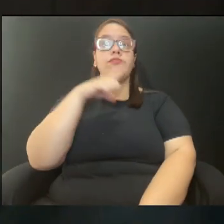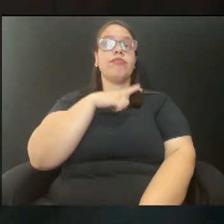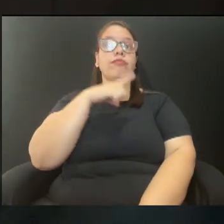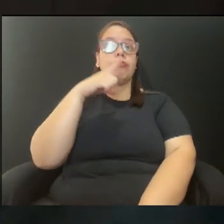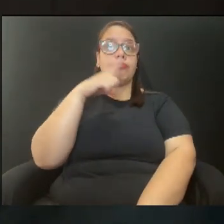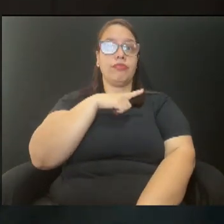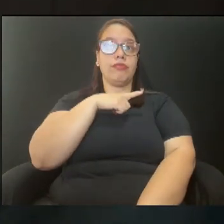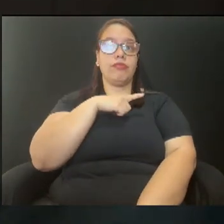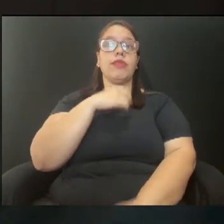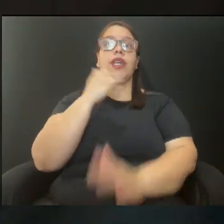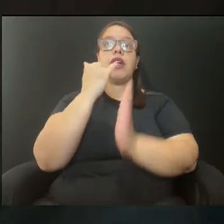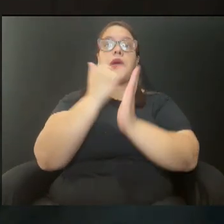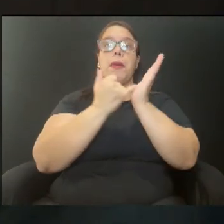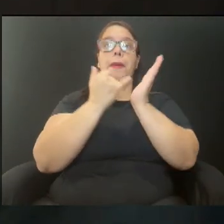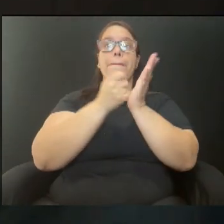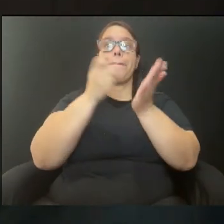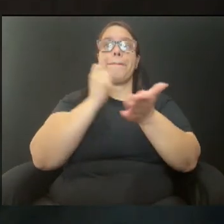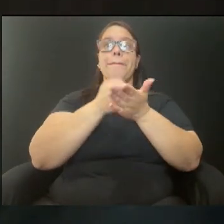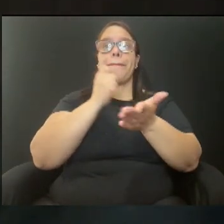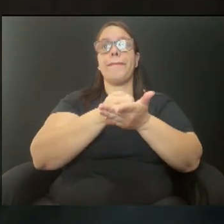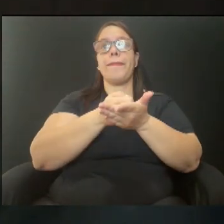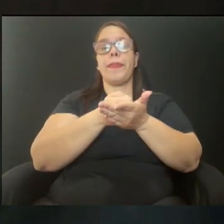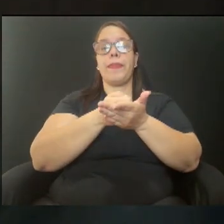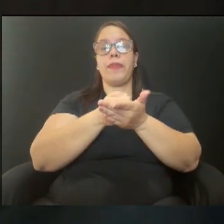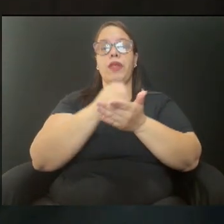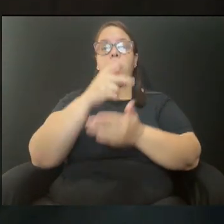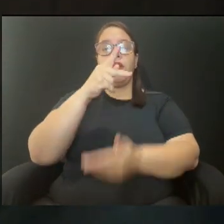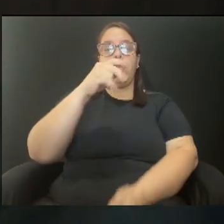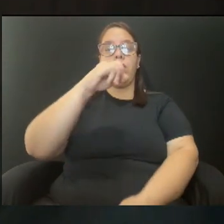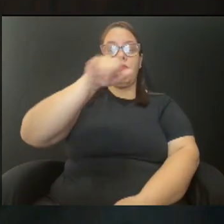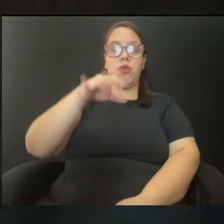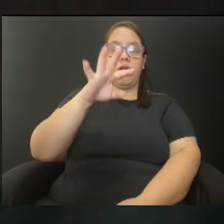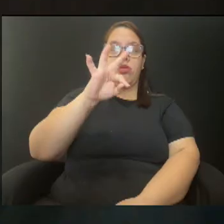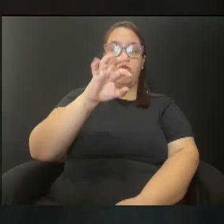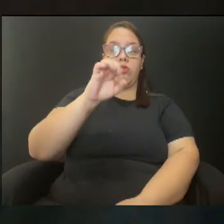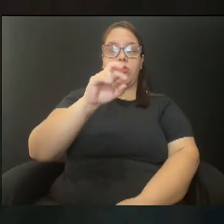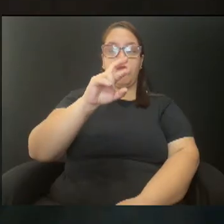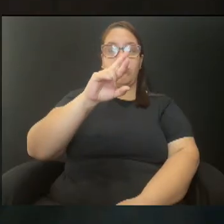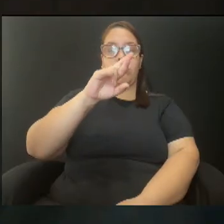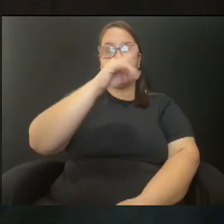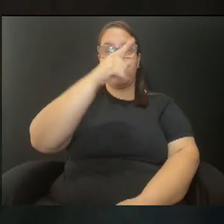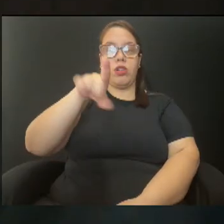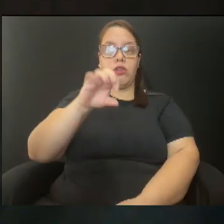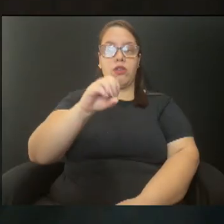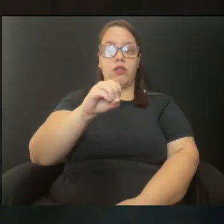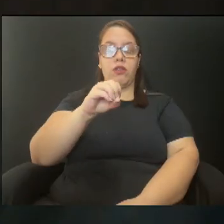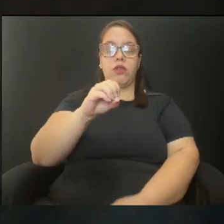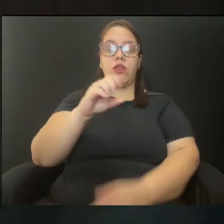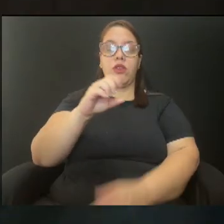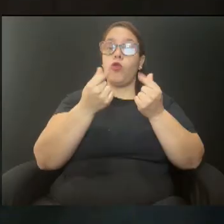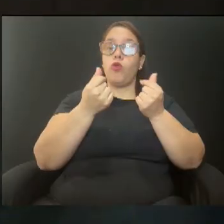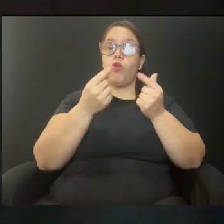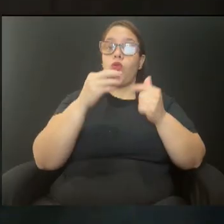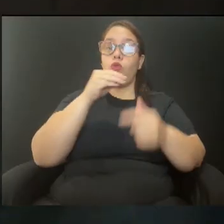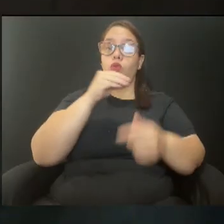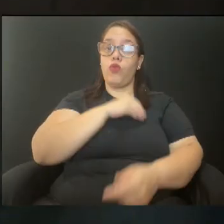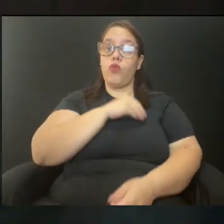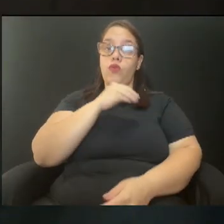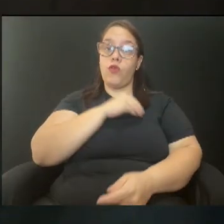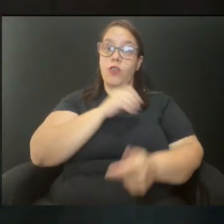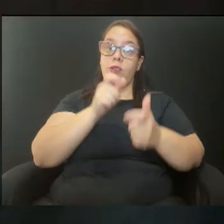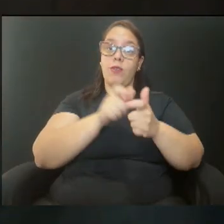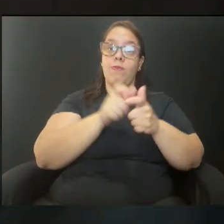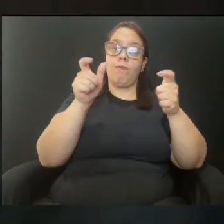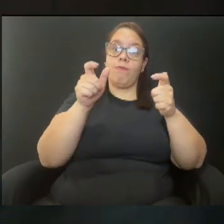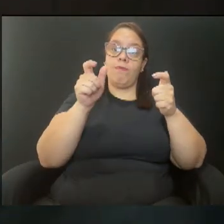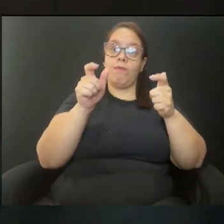pagar, ele entra na pejotização para reduzir custos. E até que ponto esse salário maior, que é colocado